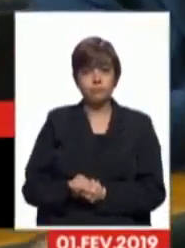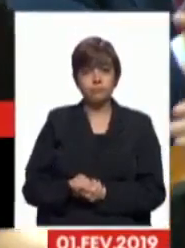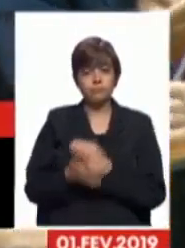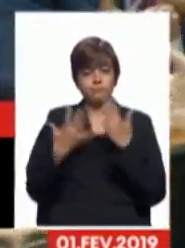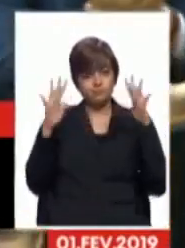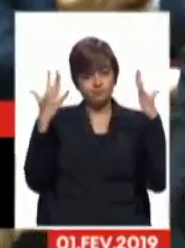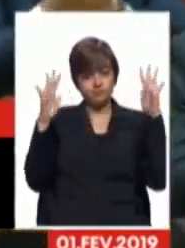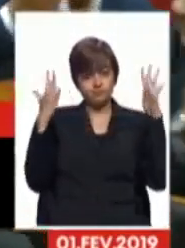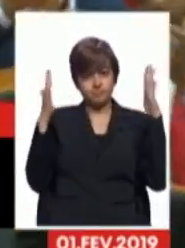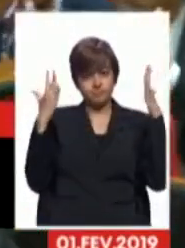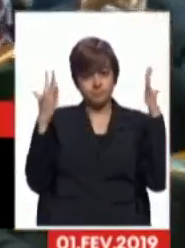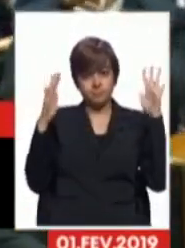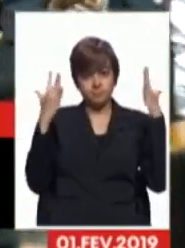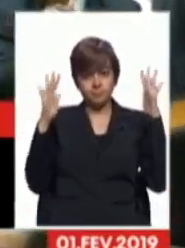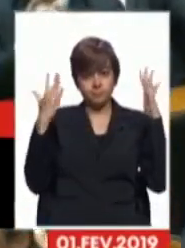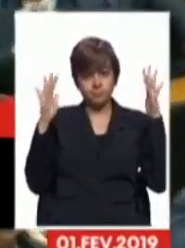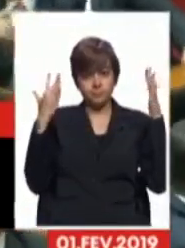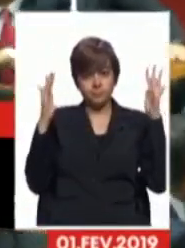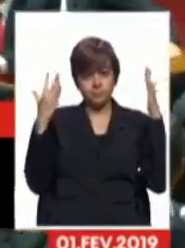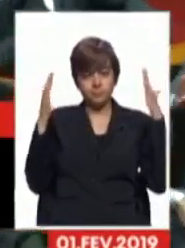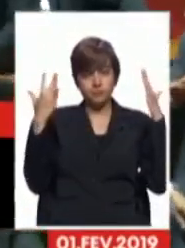Aplausos.